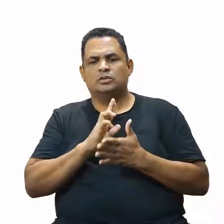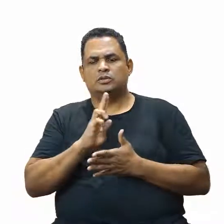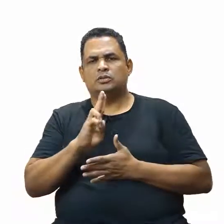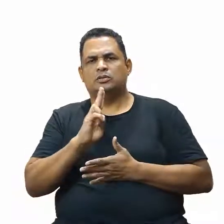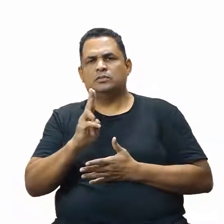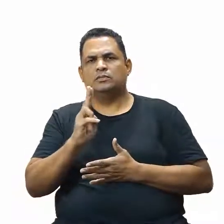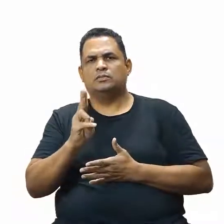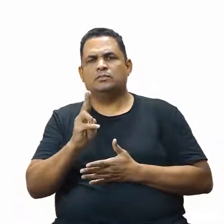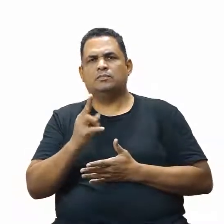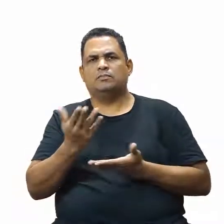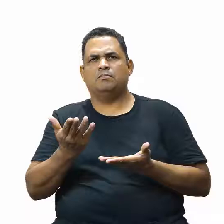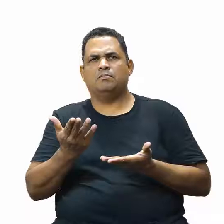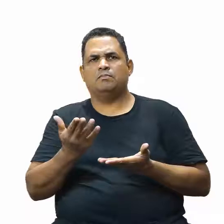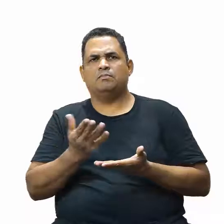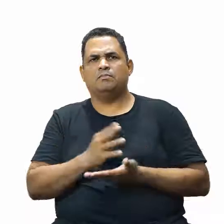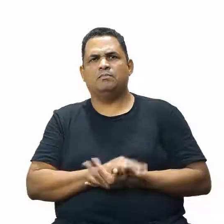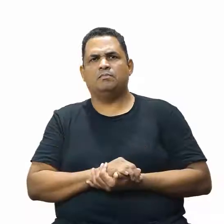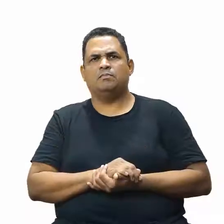de